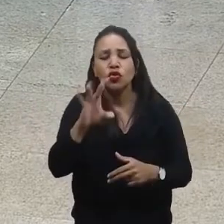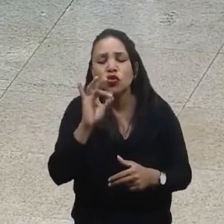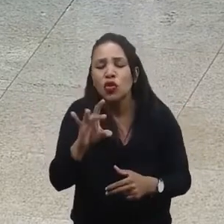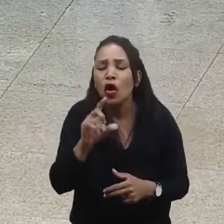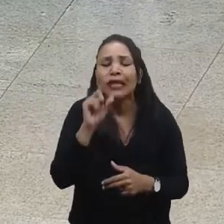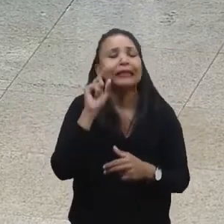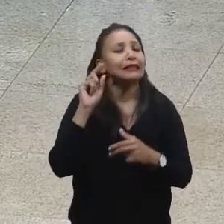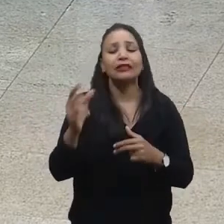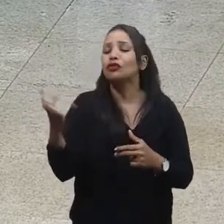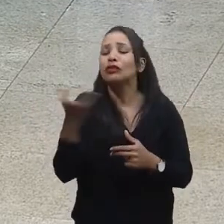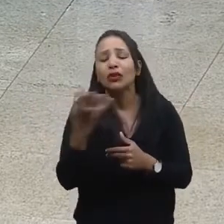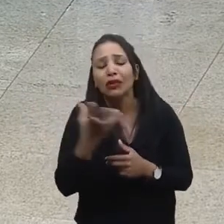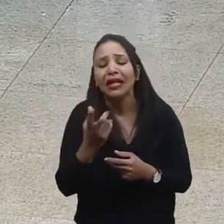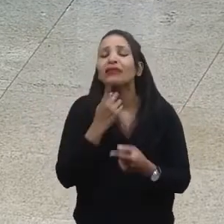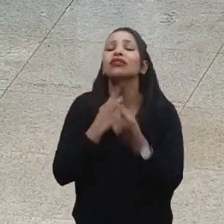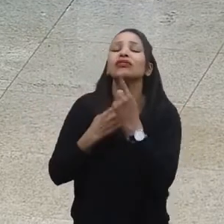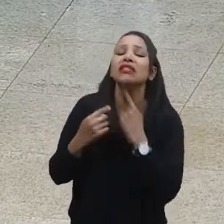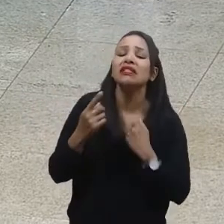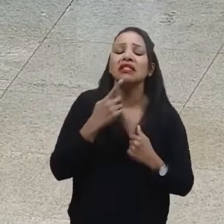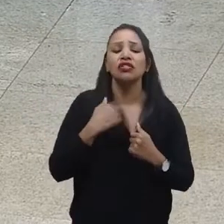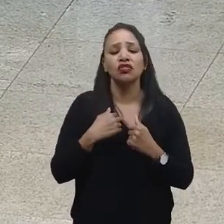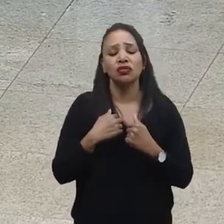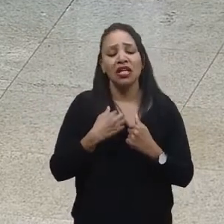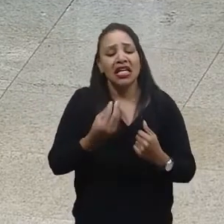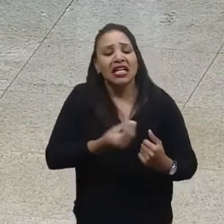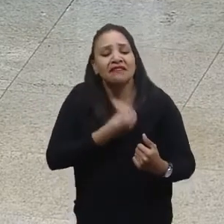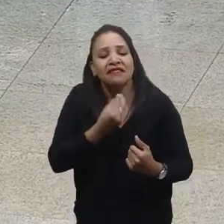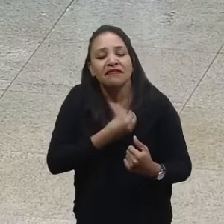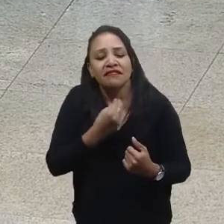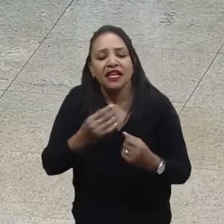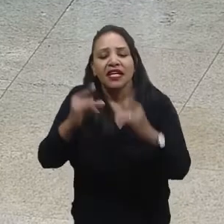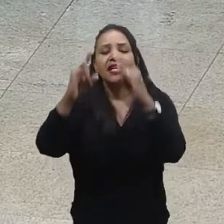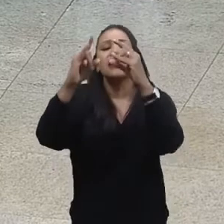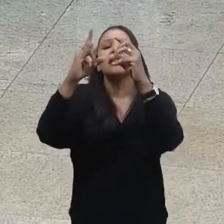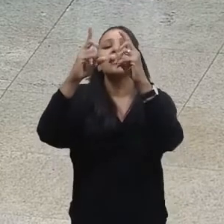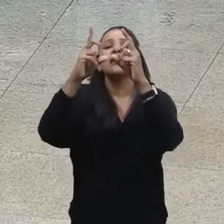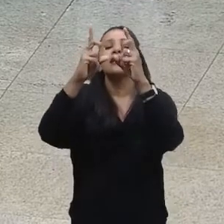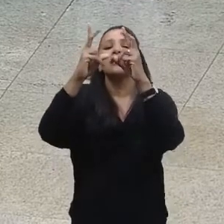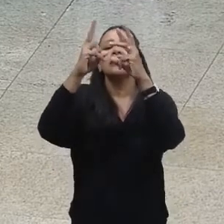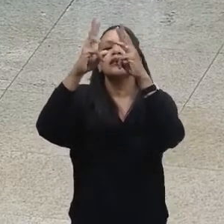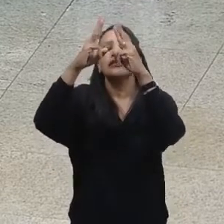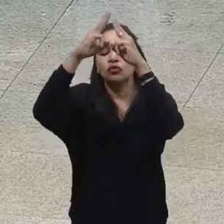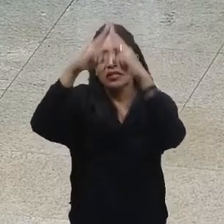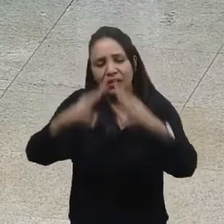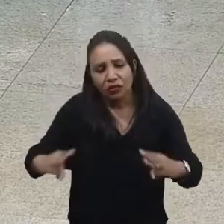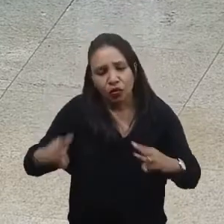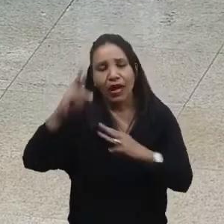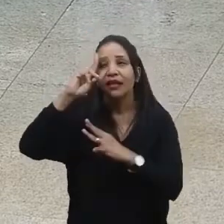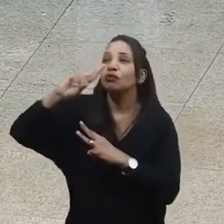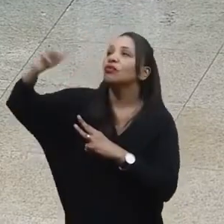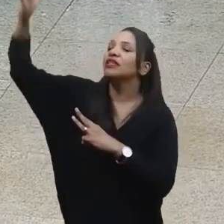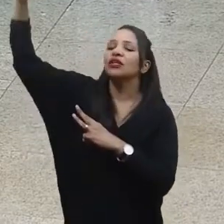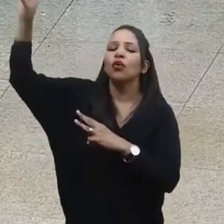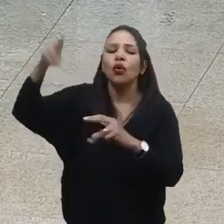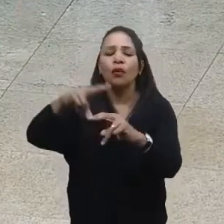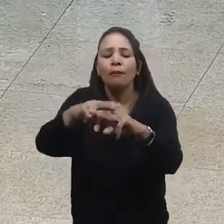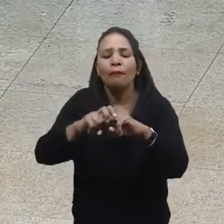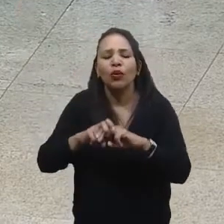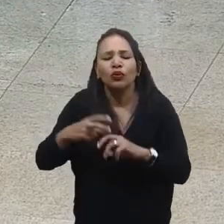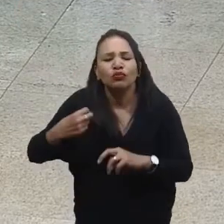isto que eu desejo habitar no santuário do Senhor por toda minha vida